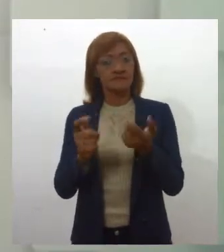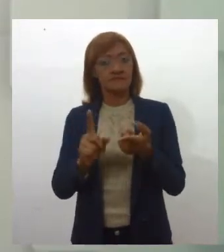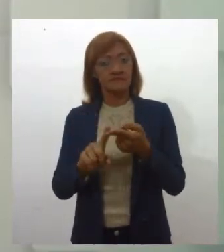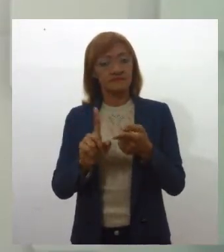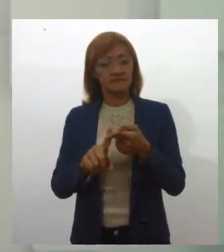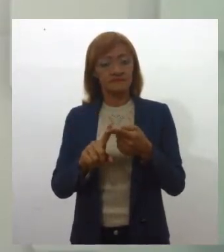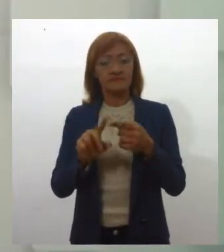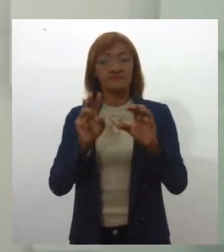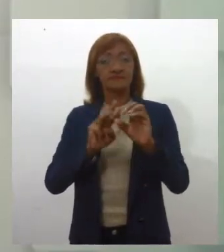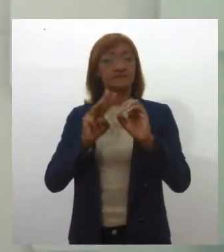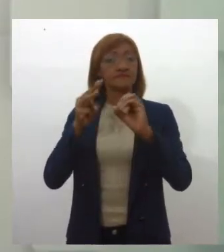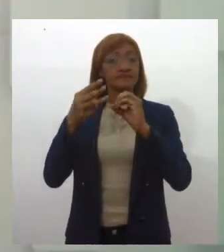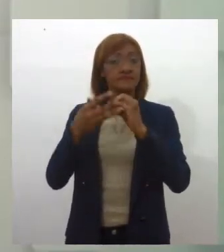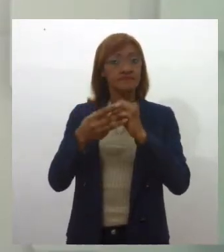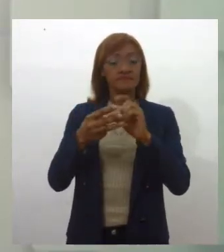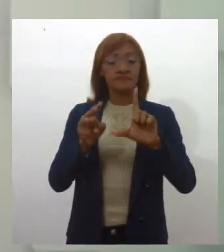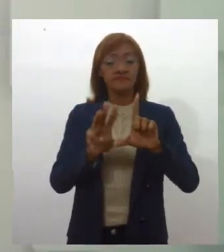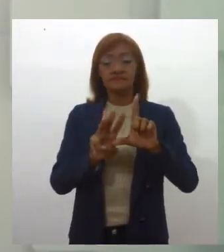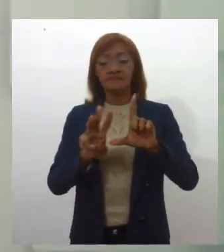da TV Alese e no site